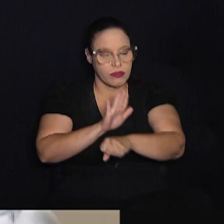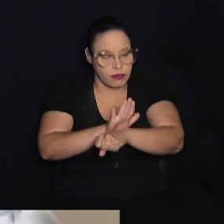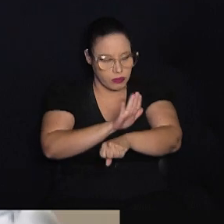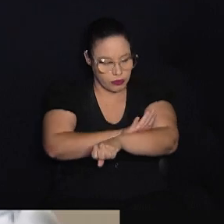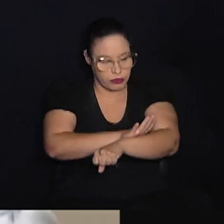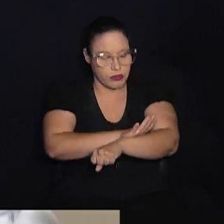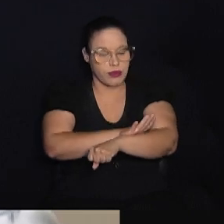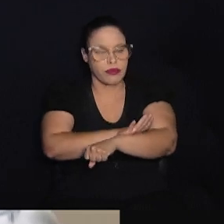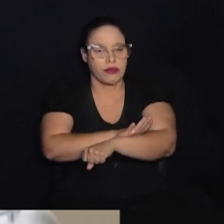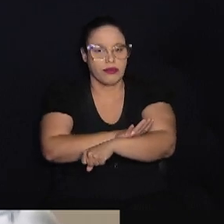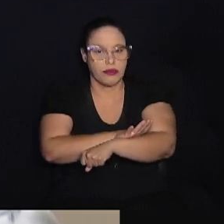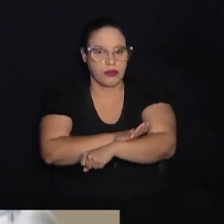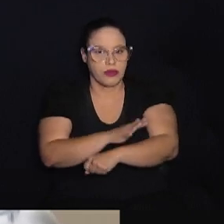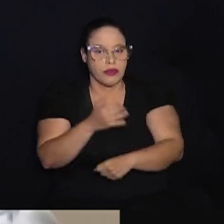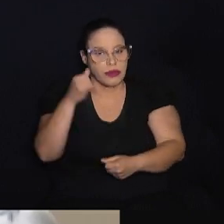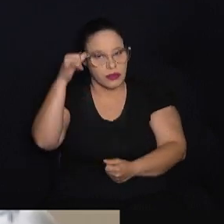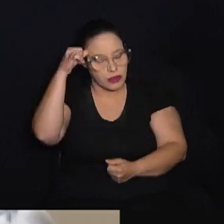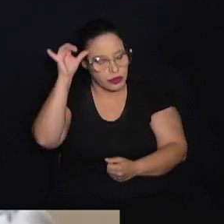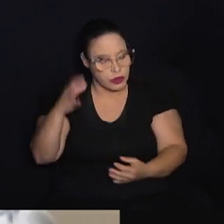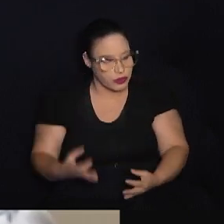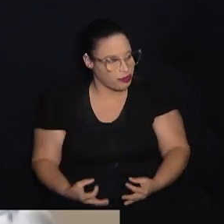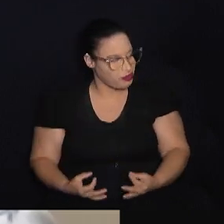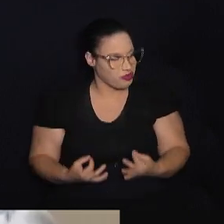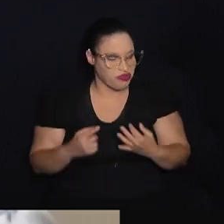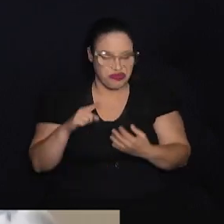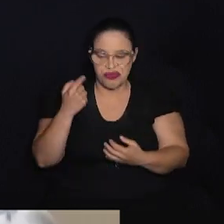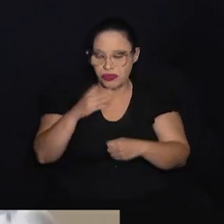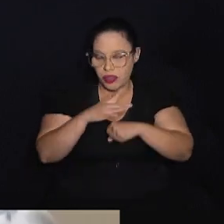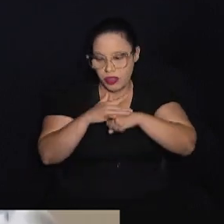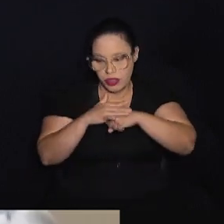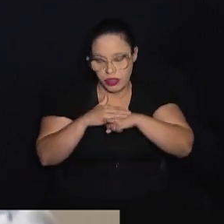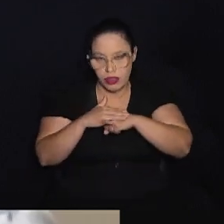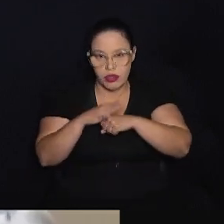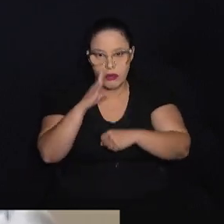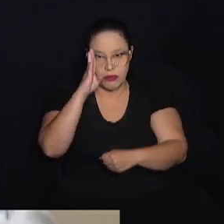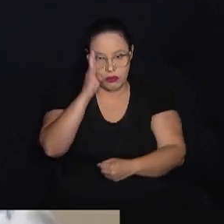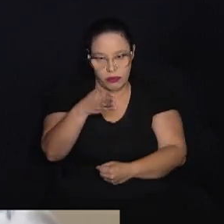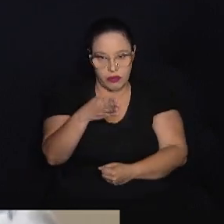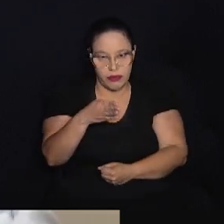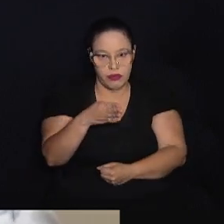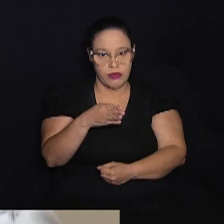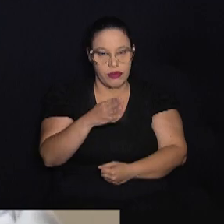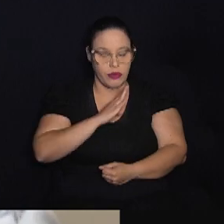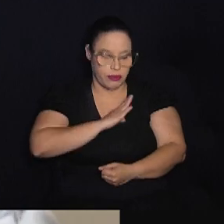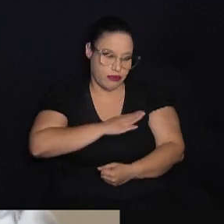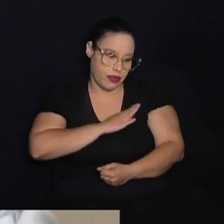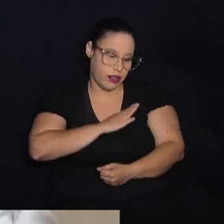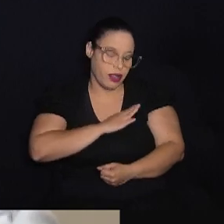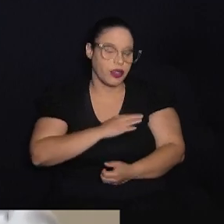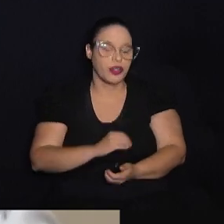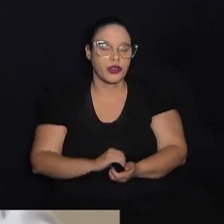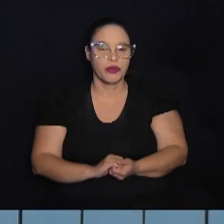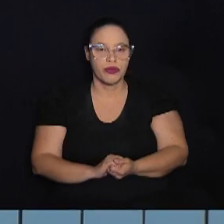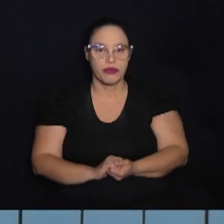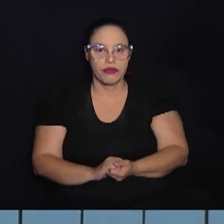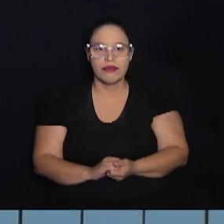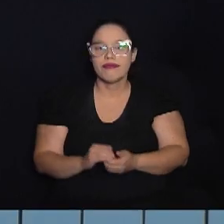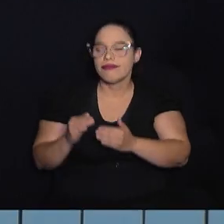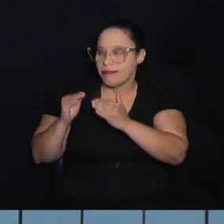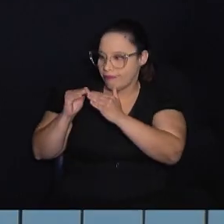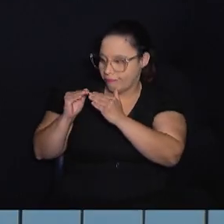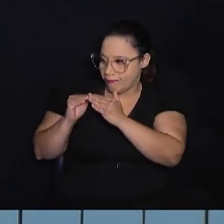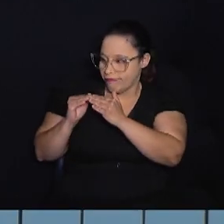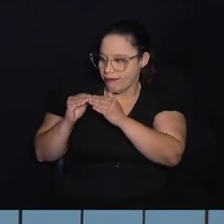também na prevenção dos tumores e outras doenças também, principalmente da parte cardiovascular. Com certeza, né,